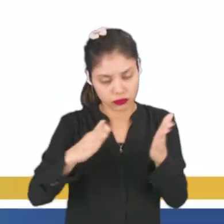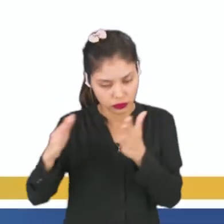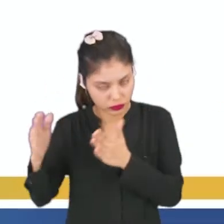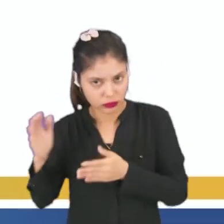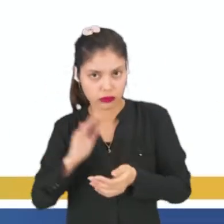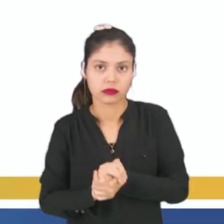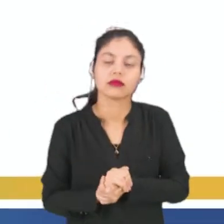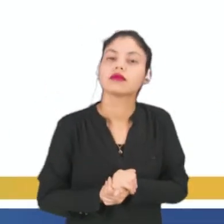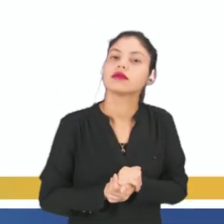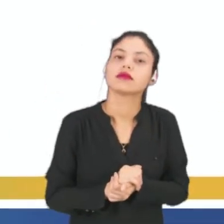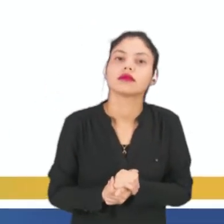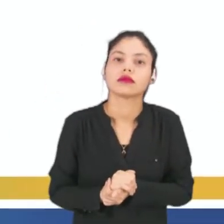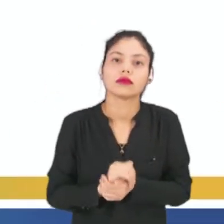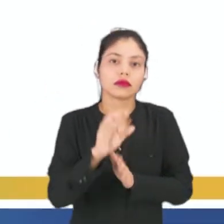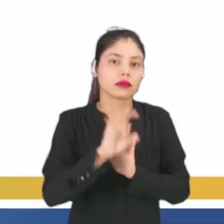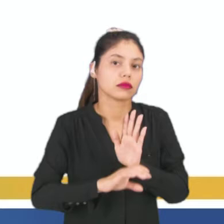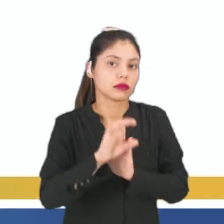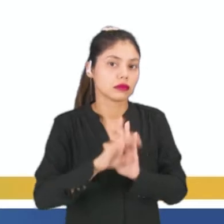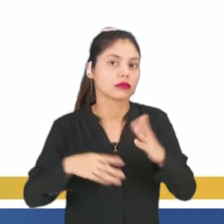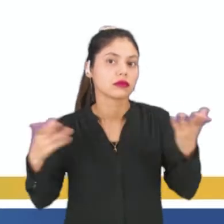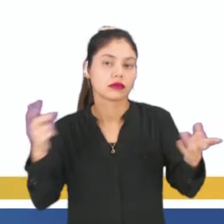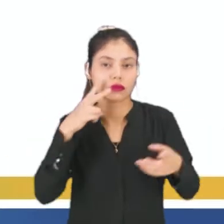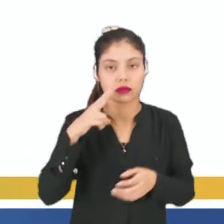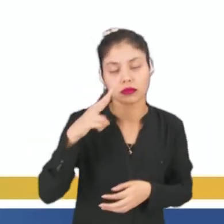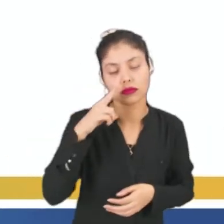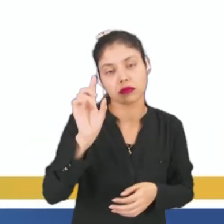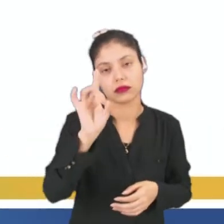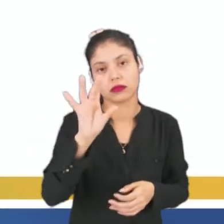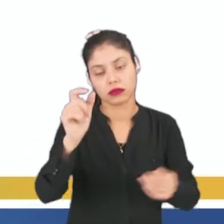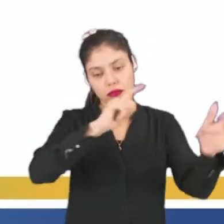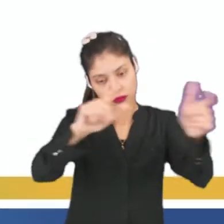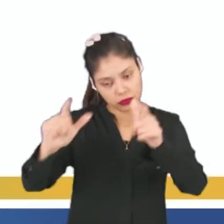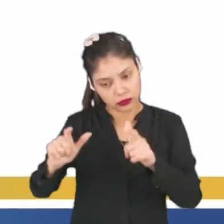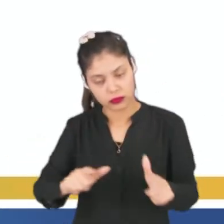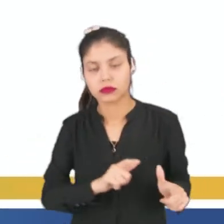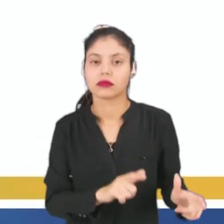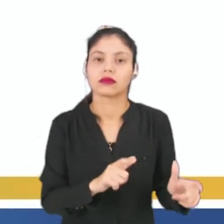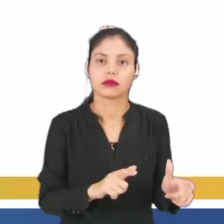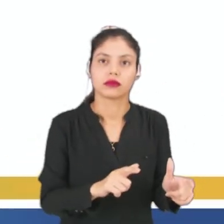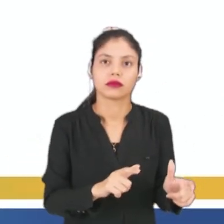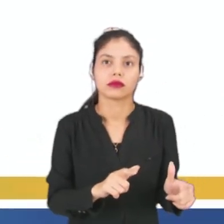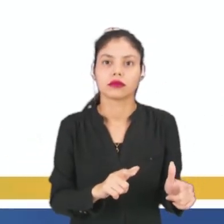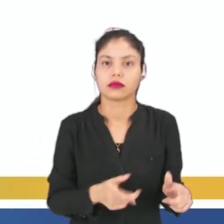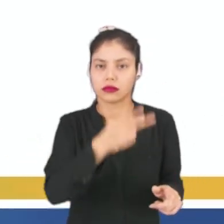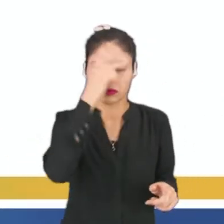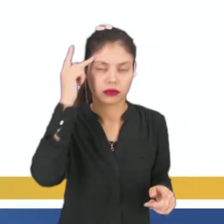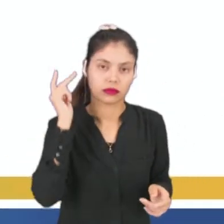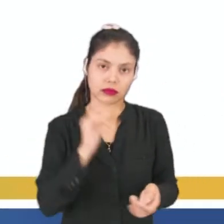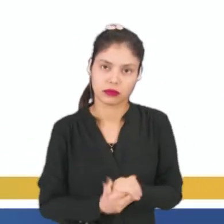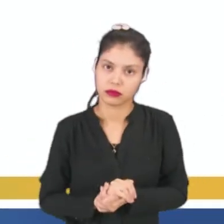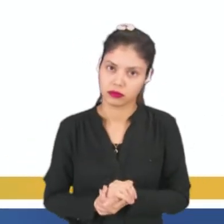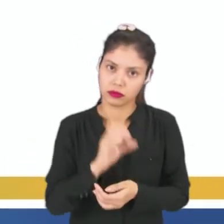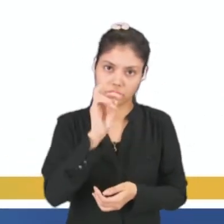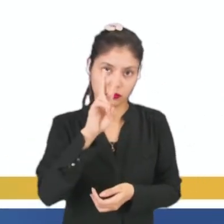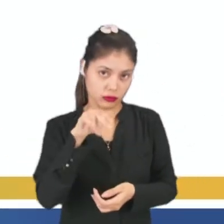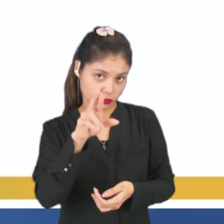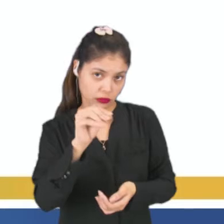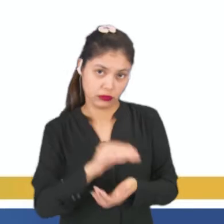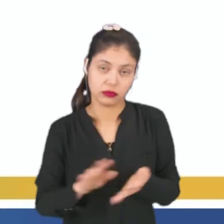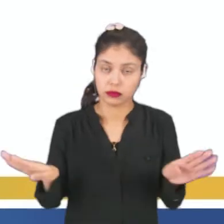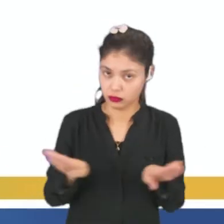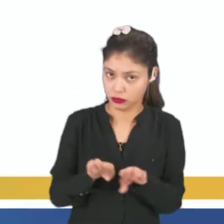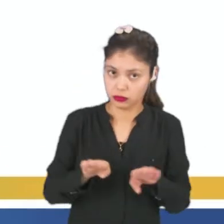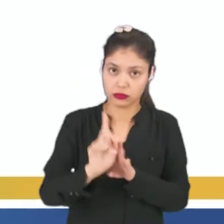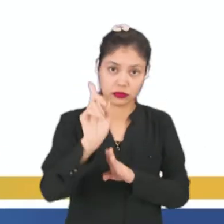seja, nessa concepção, eles estão vendo apenas o ambiente em que o indivíduo, o organismo está, né? Não